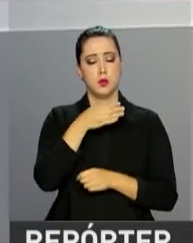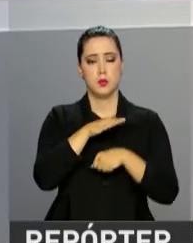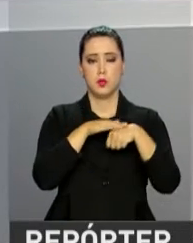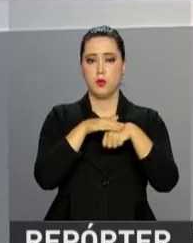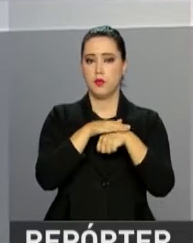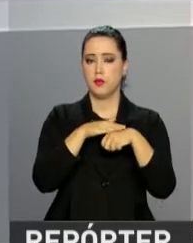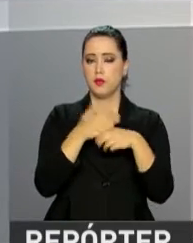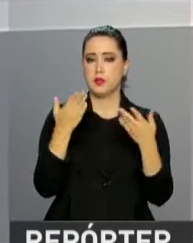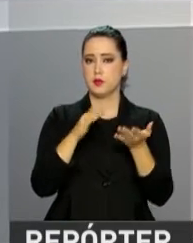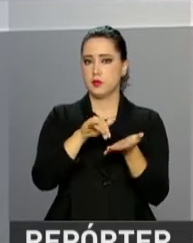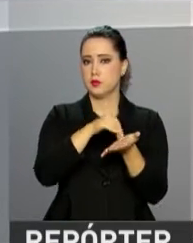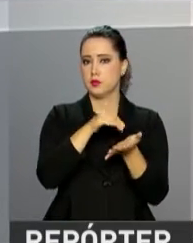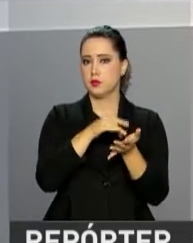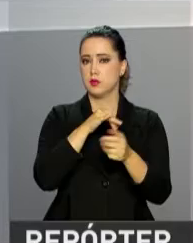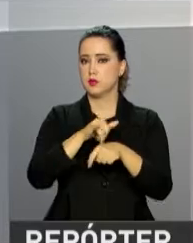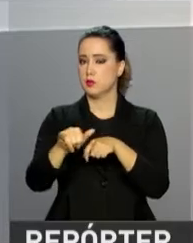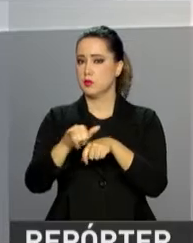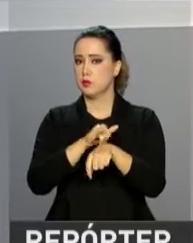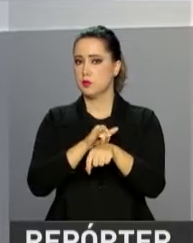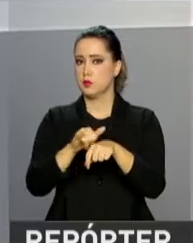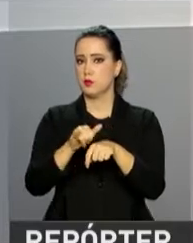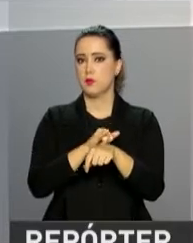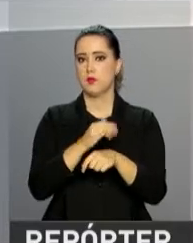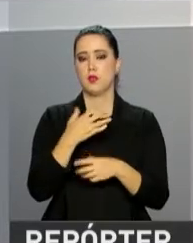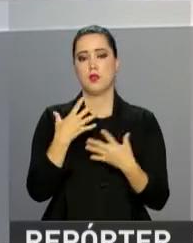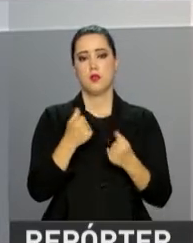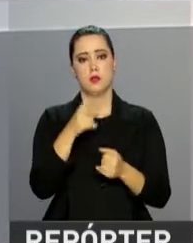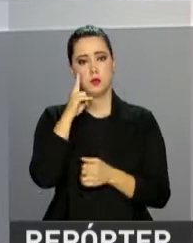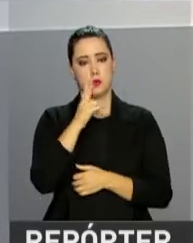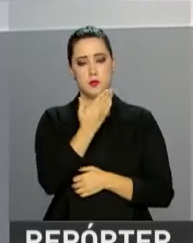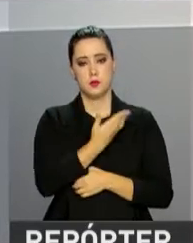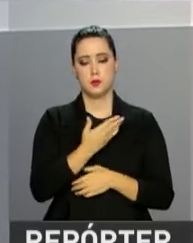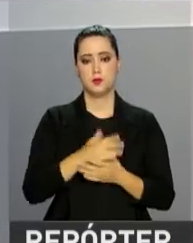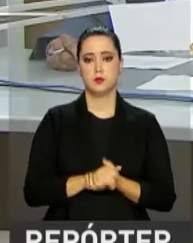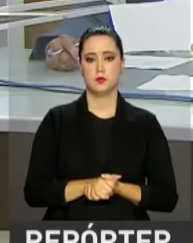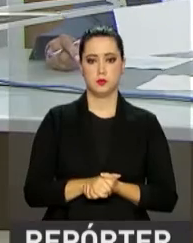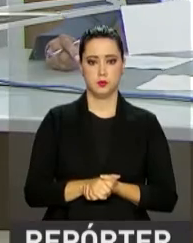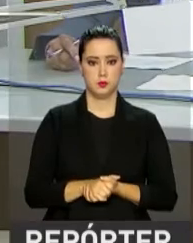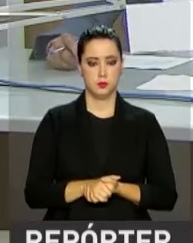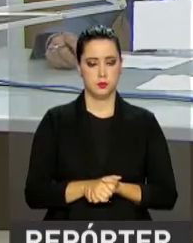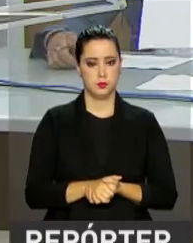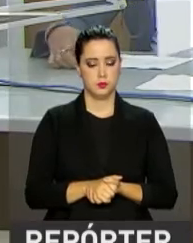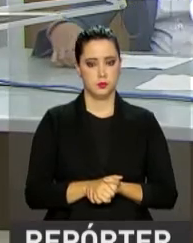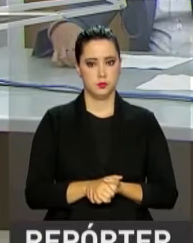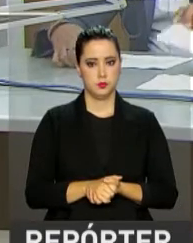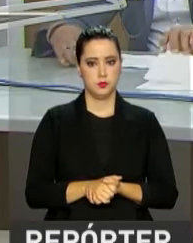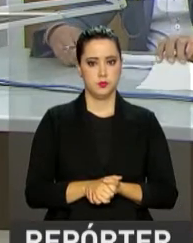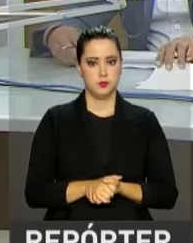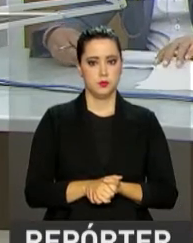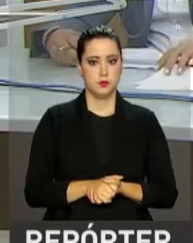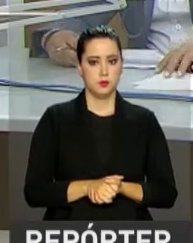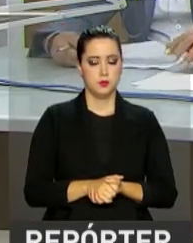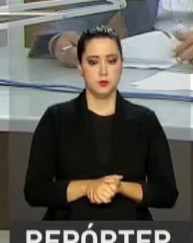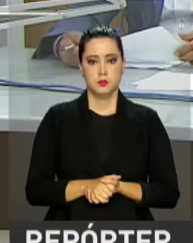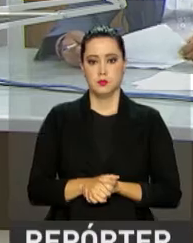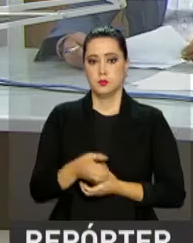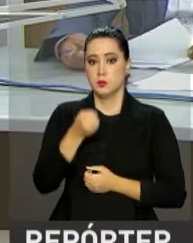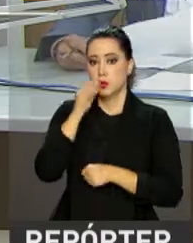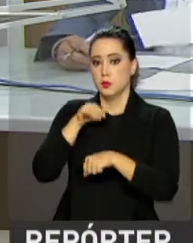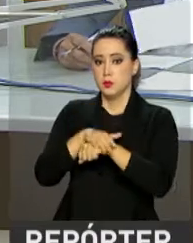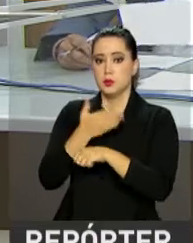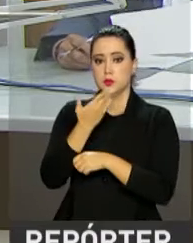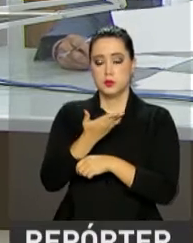de assuntos estratégicos em calor vamos acompanhar os rumos da luta boa noite a cantora boa noite